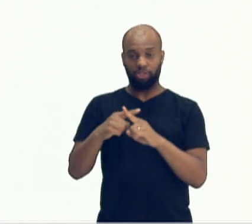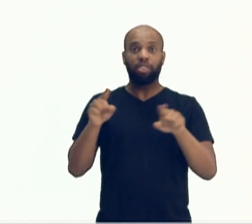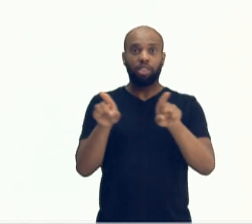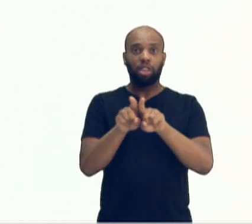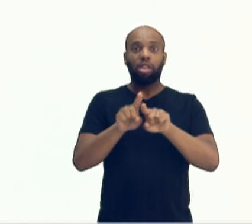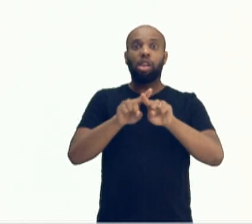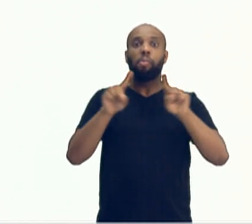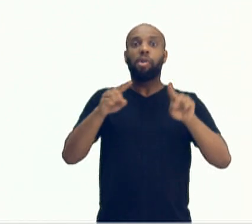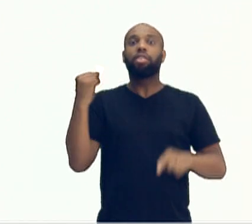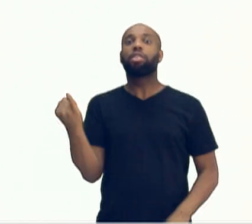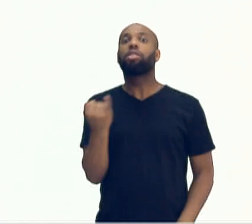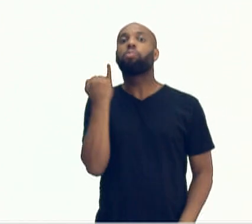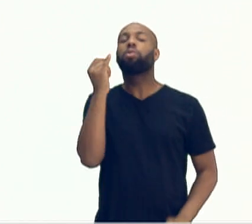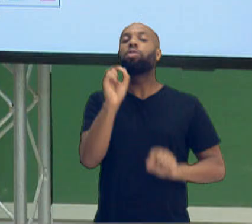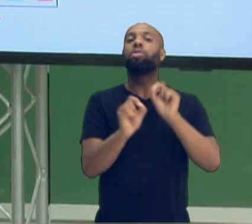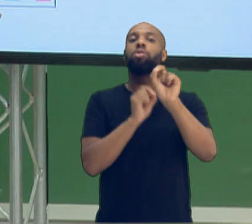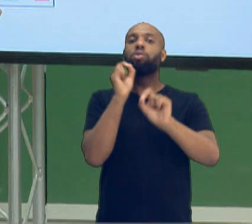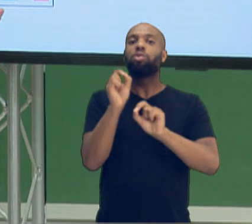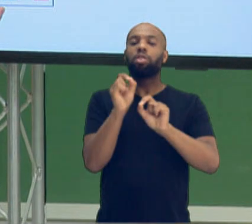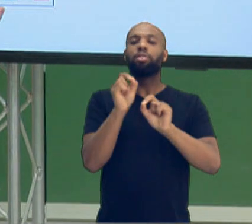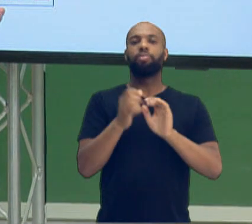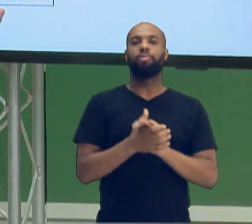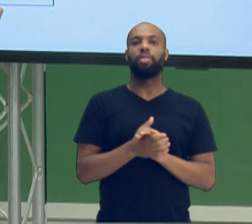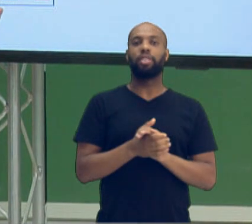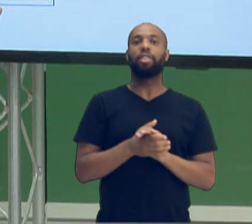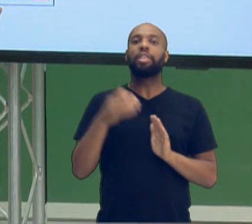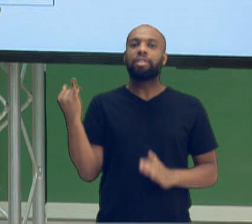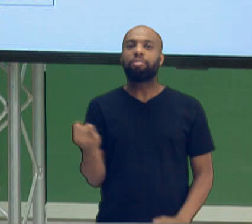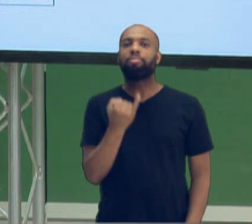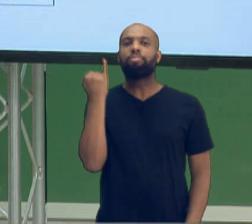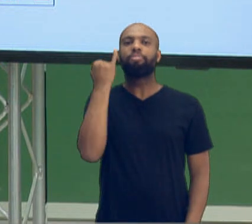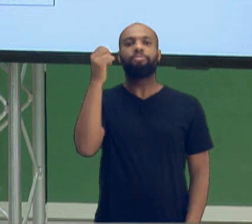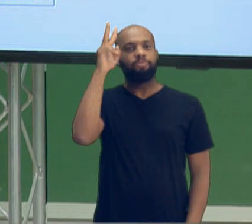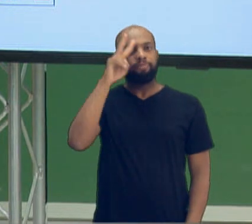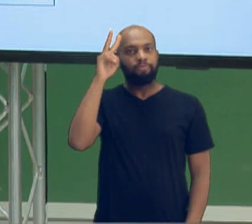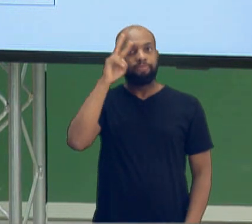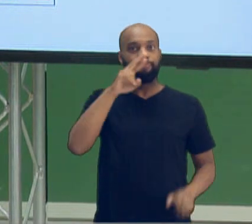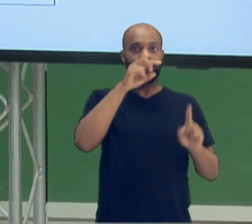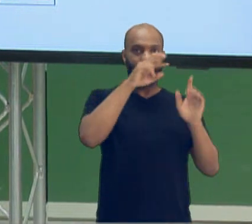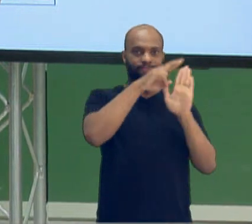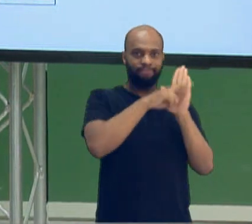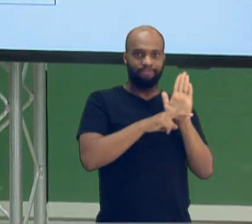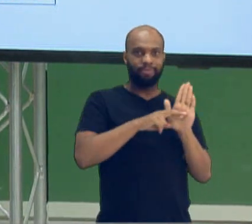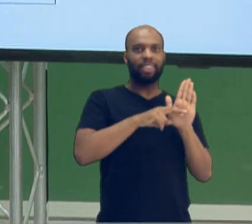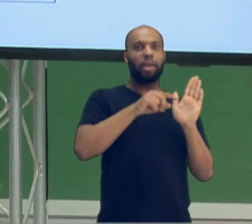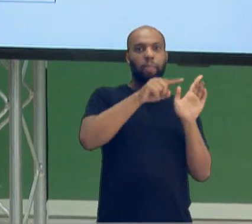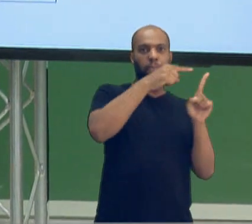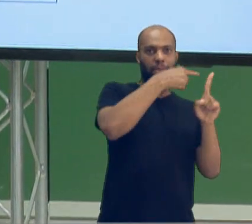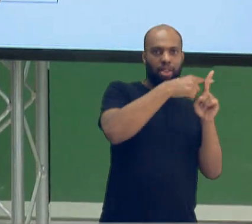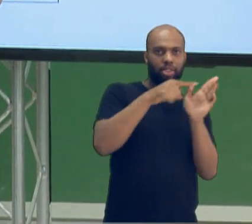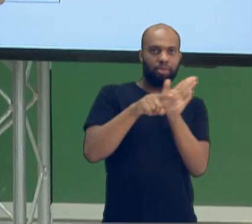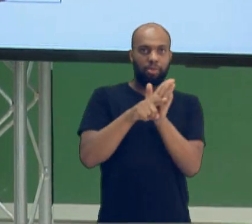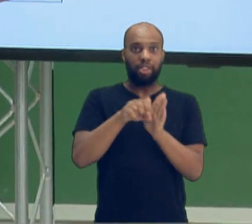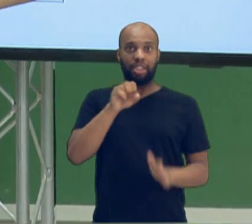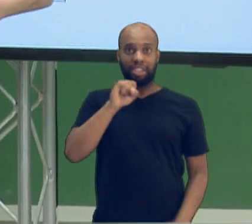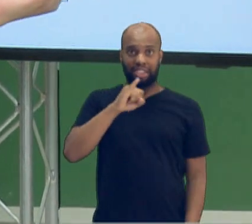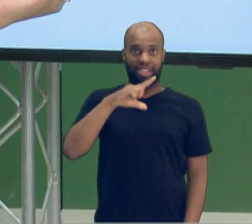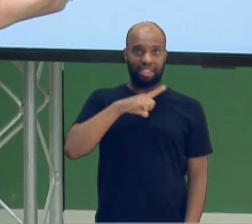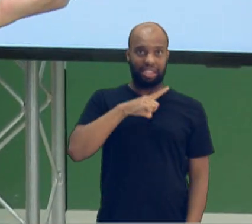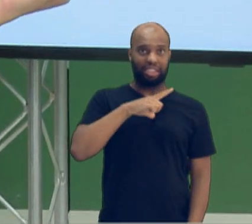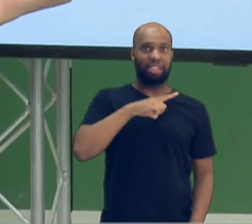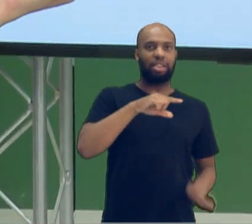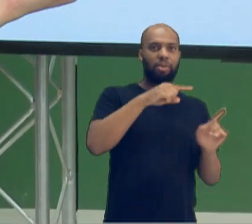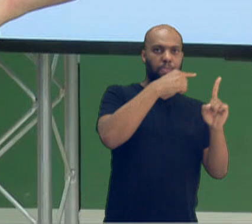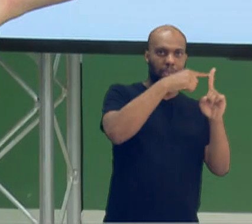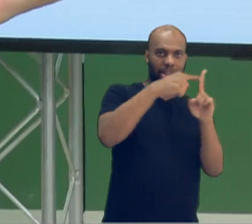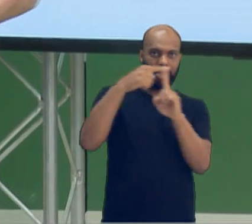um detalhe para prestar atenção, que é o quê? Na regra de sinal. Sinais iguais, o produto é sempre um